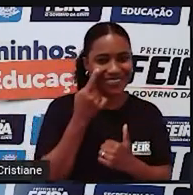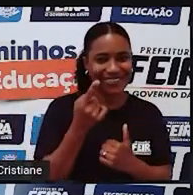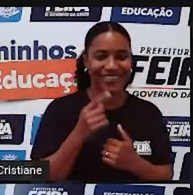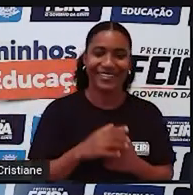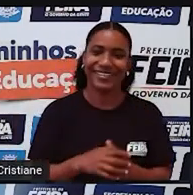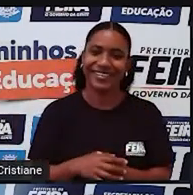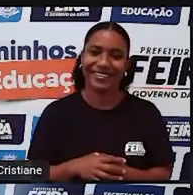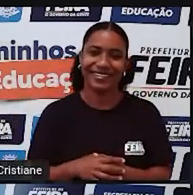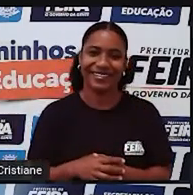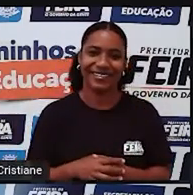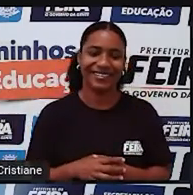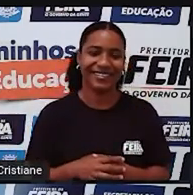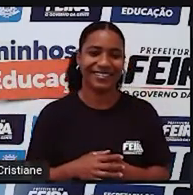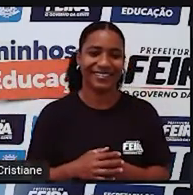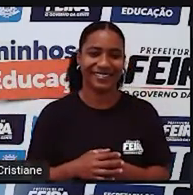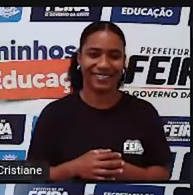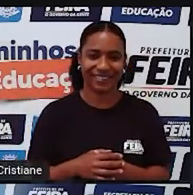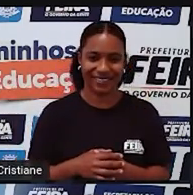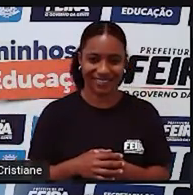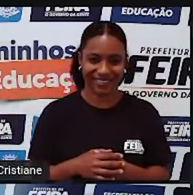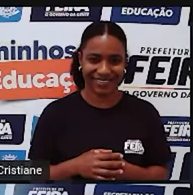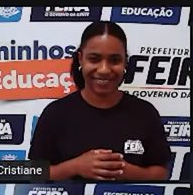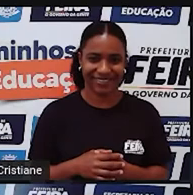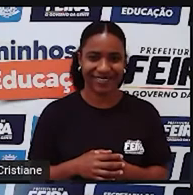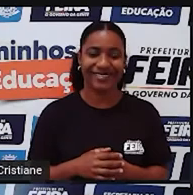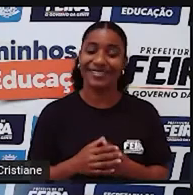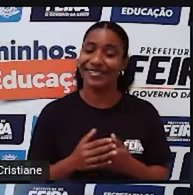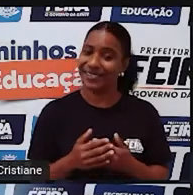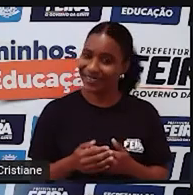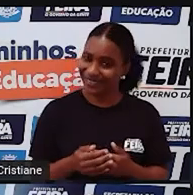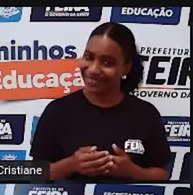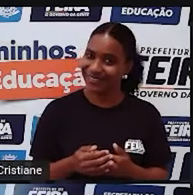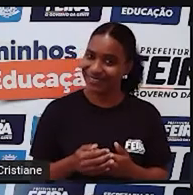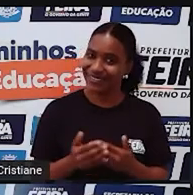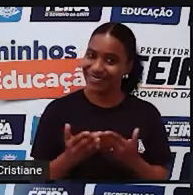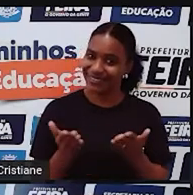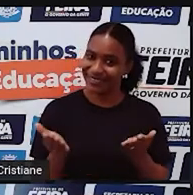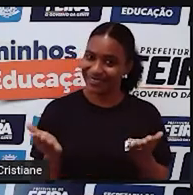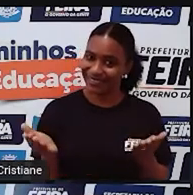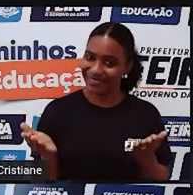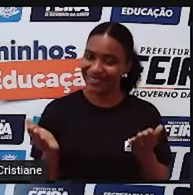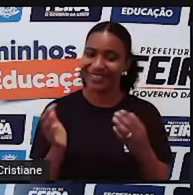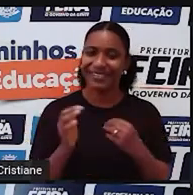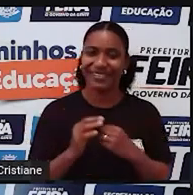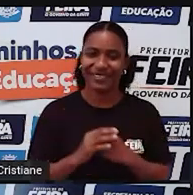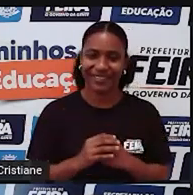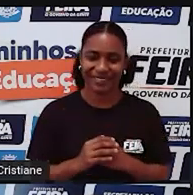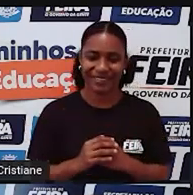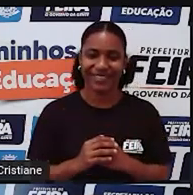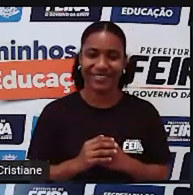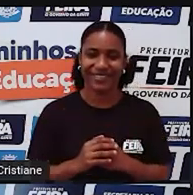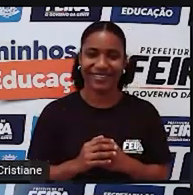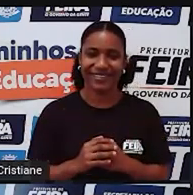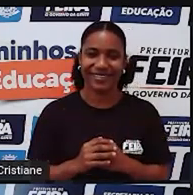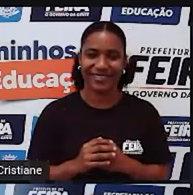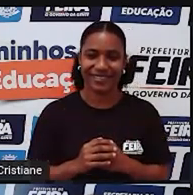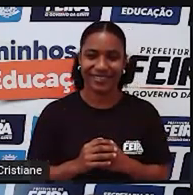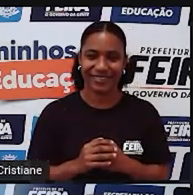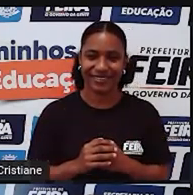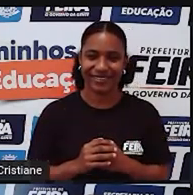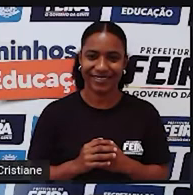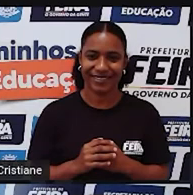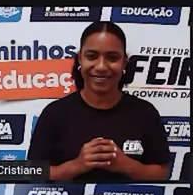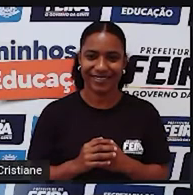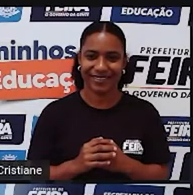Hi, I'm Christine. How are you? Fine, thank you. I'm Betsy. Nice